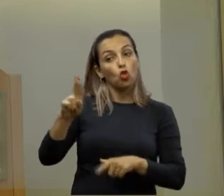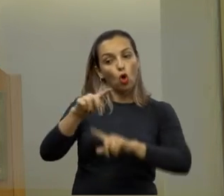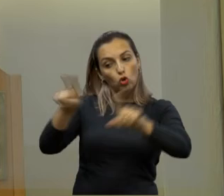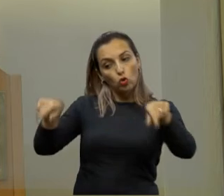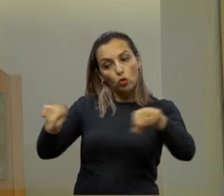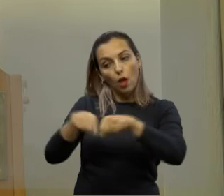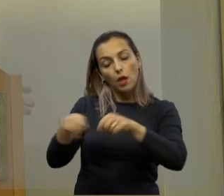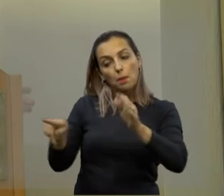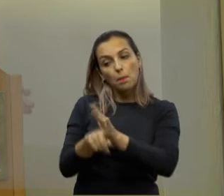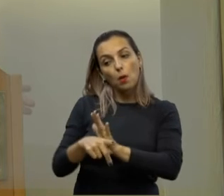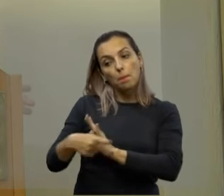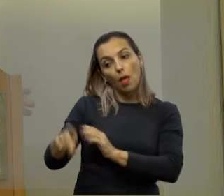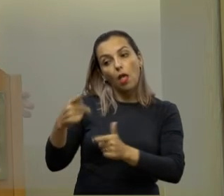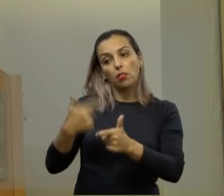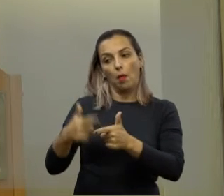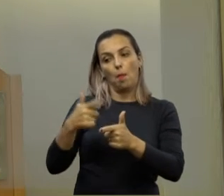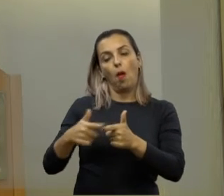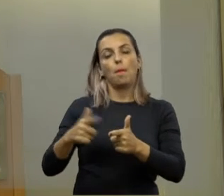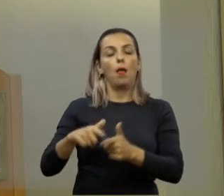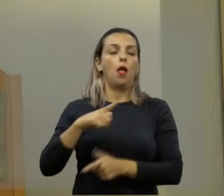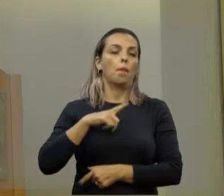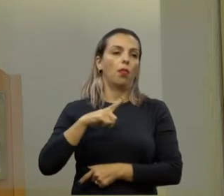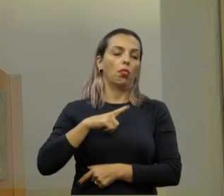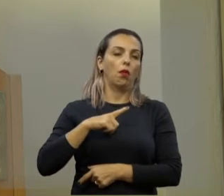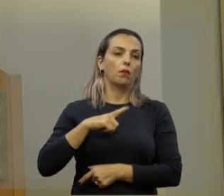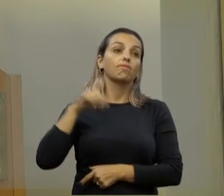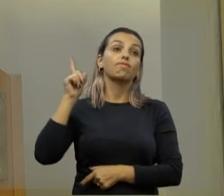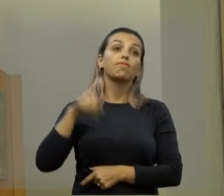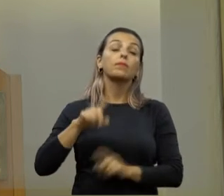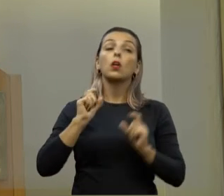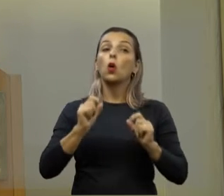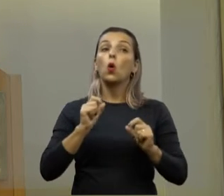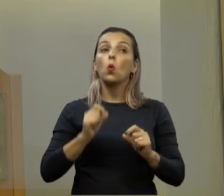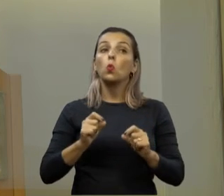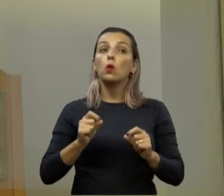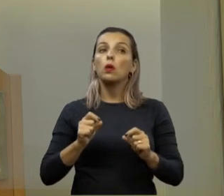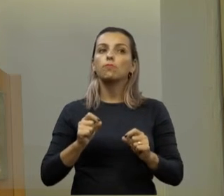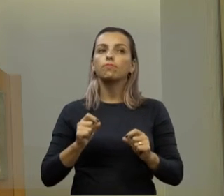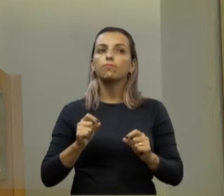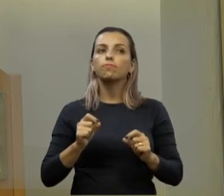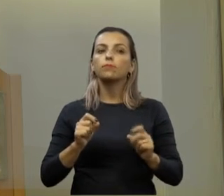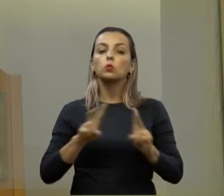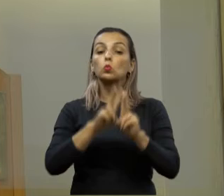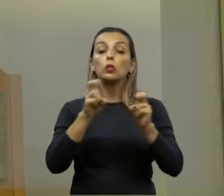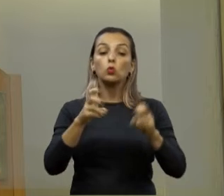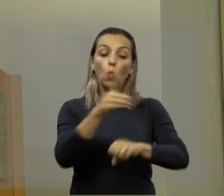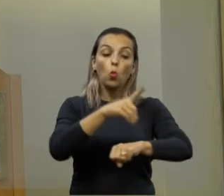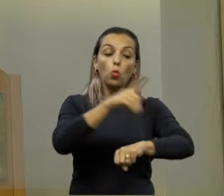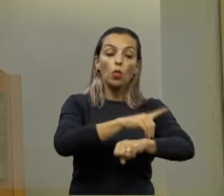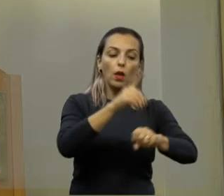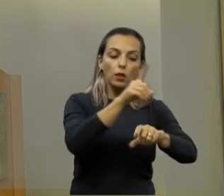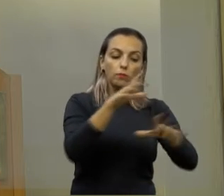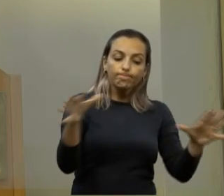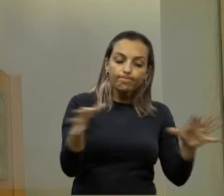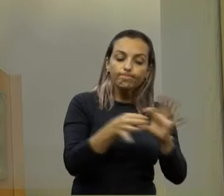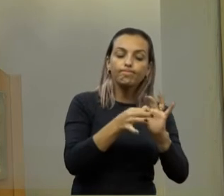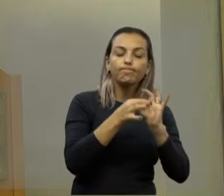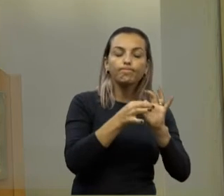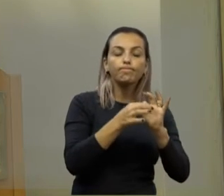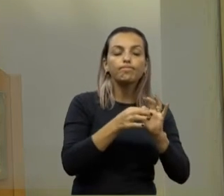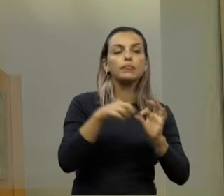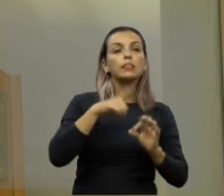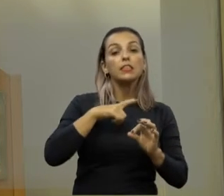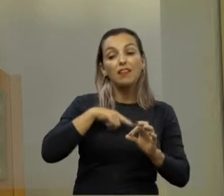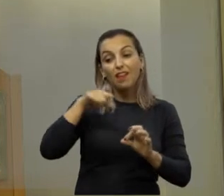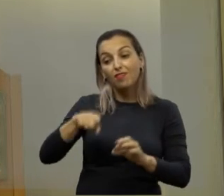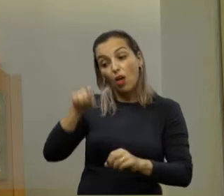que estão dando problema que são muitos na cidade e realmente isso colhi diretamente com a questão da dengue porque a gente tem ali um